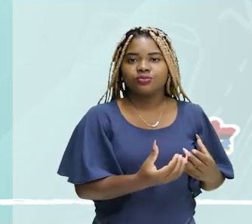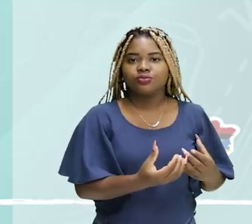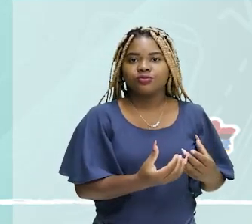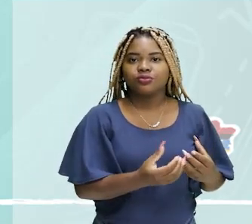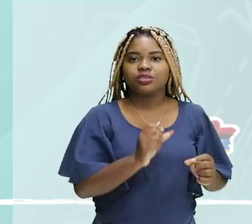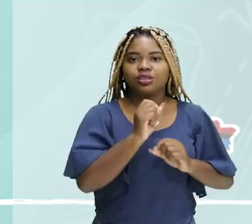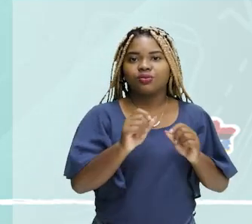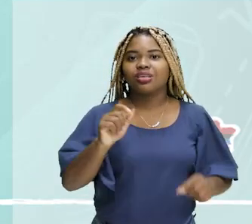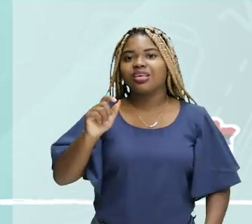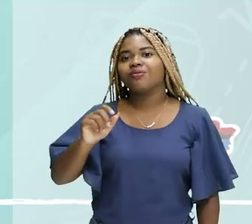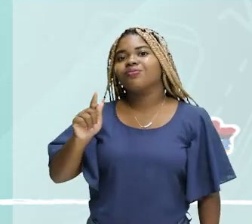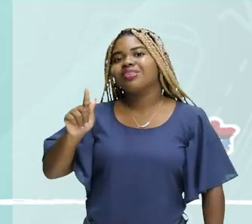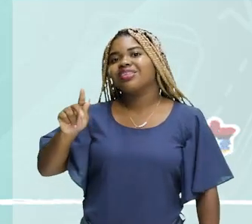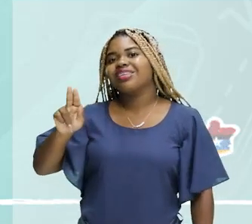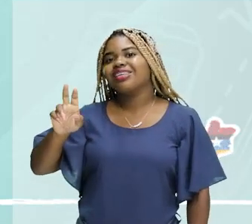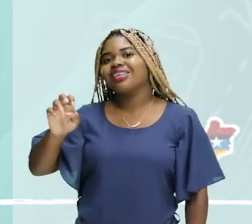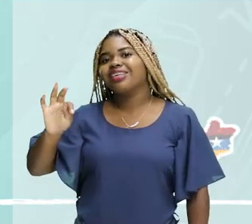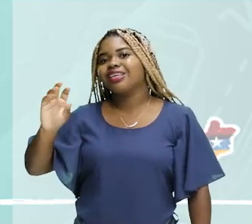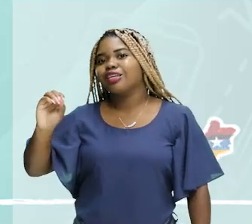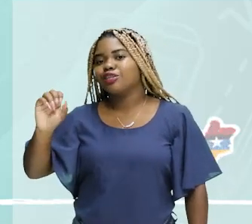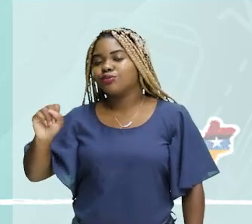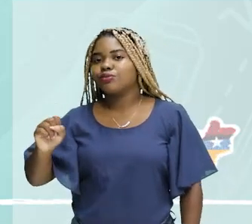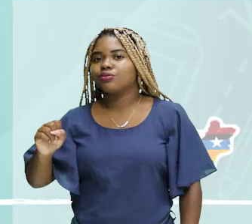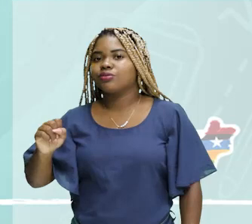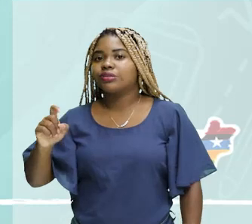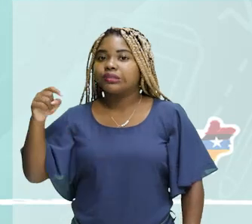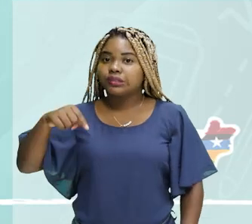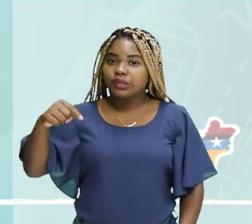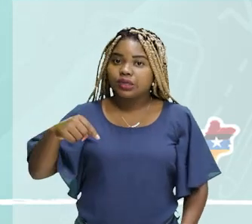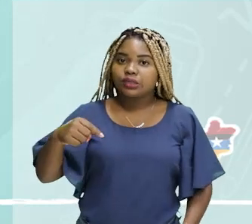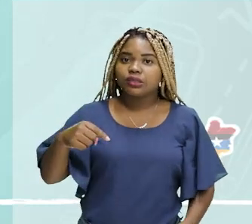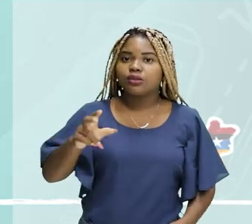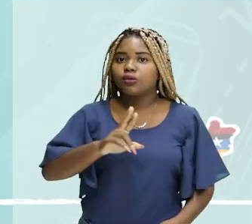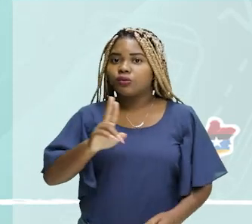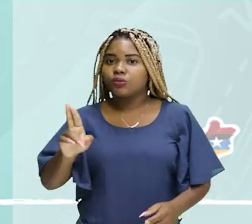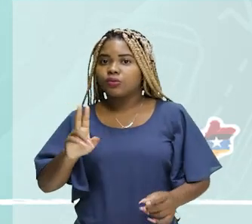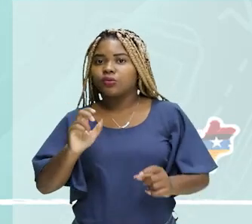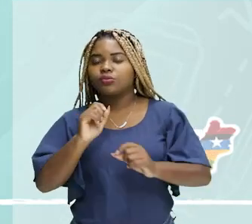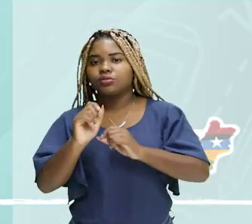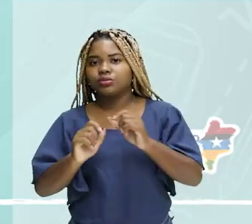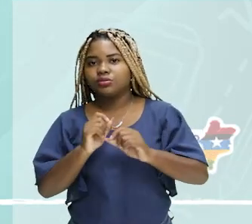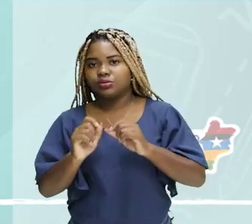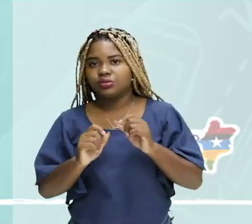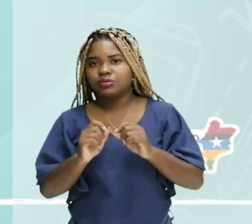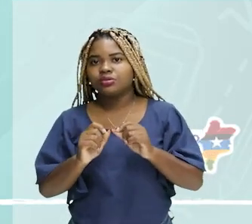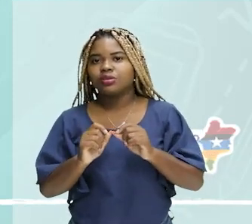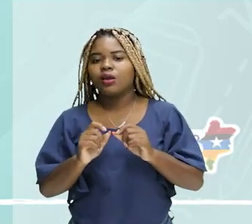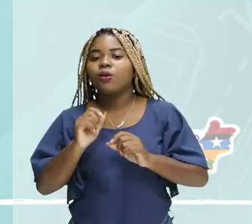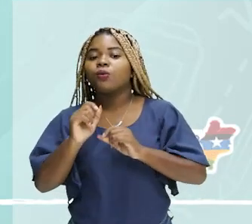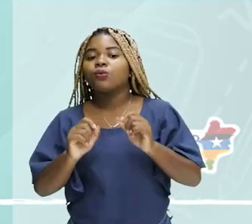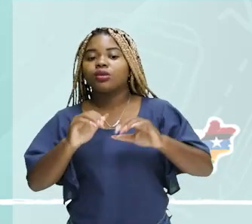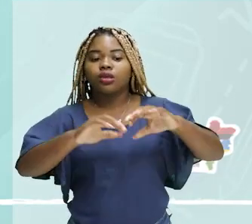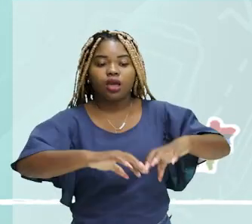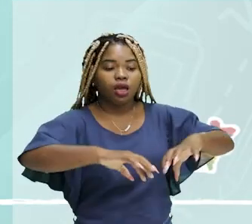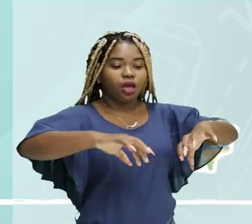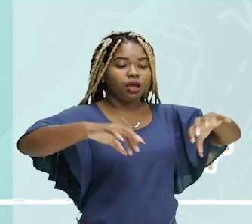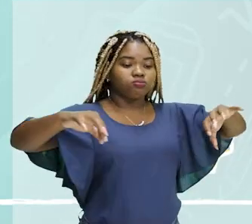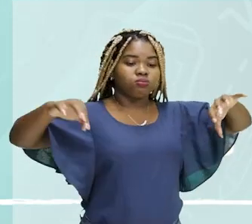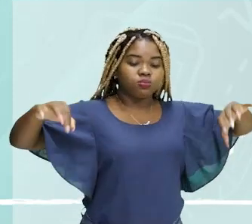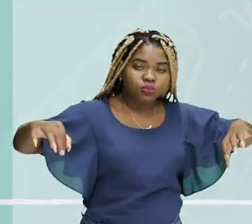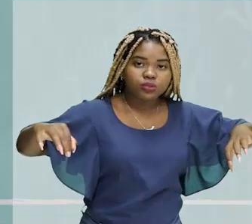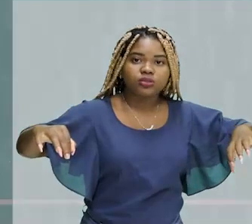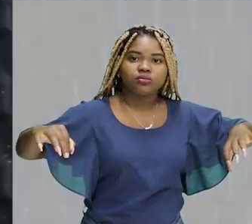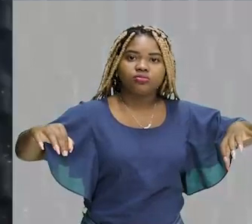de guetos, né? A gente também chama aqui em alguns lugares essas comunidades segregadas. O que é segregação?